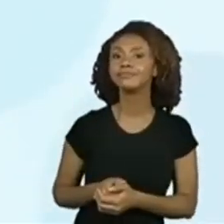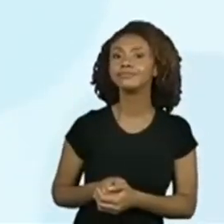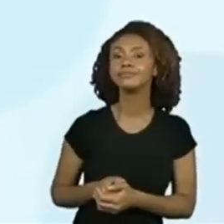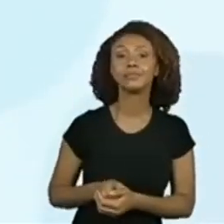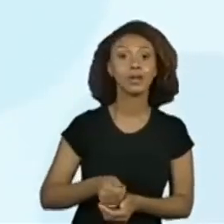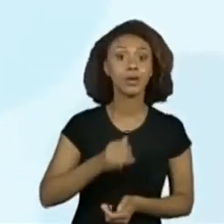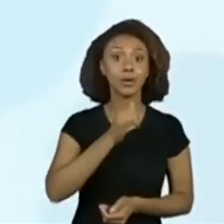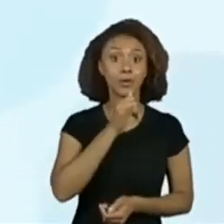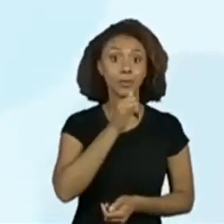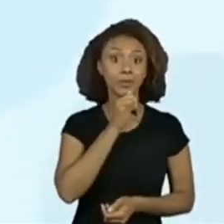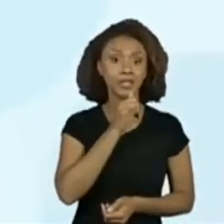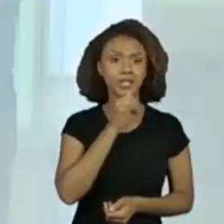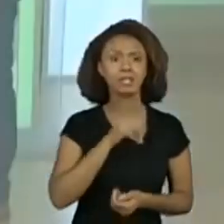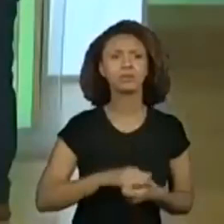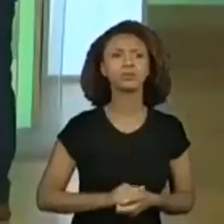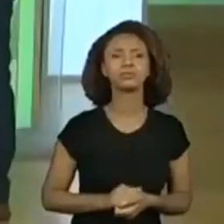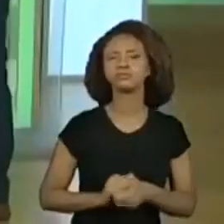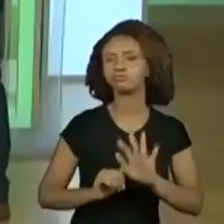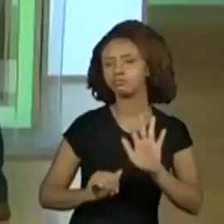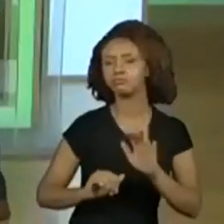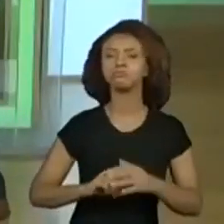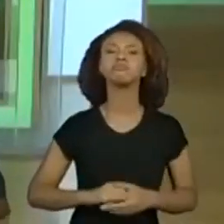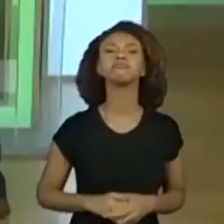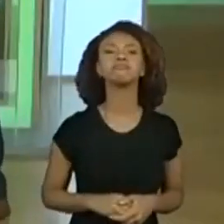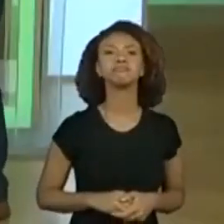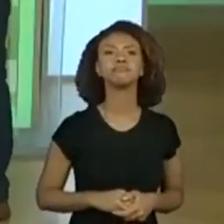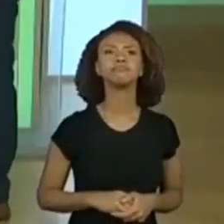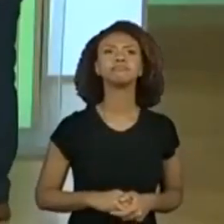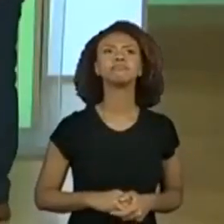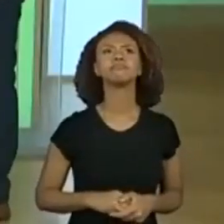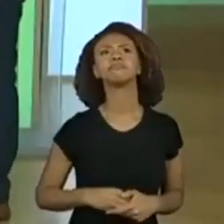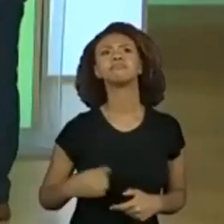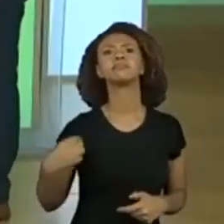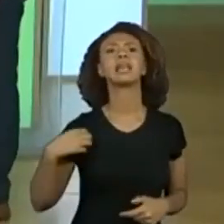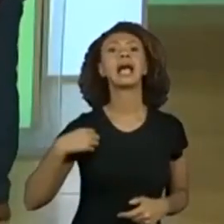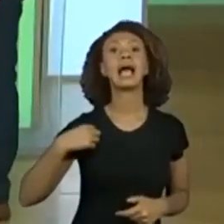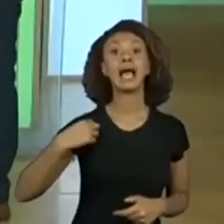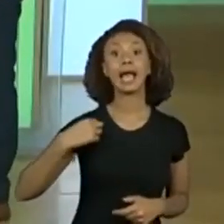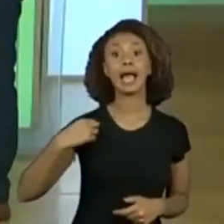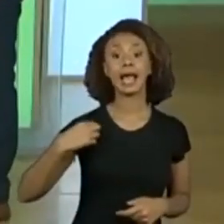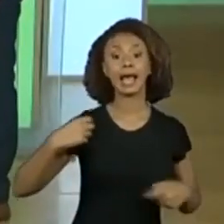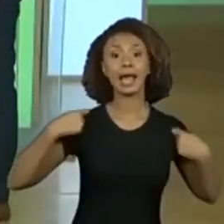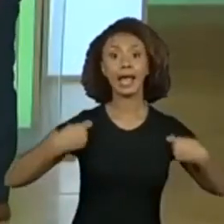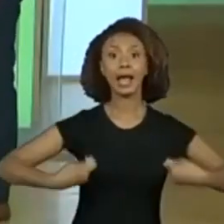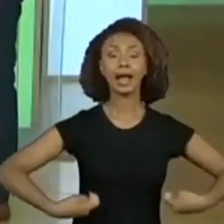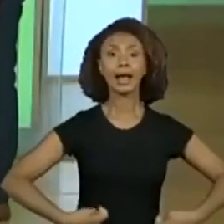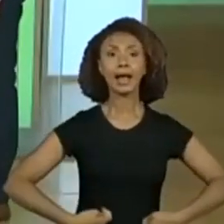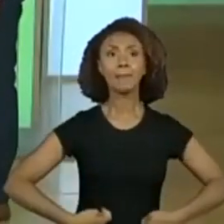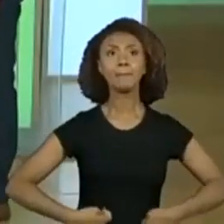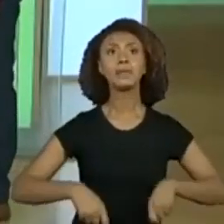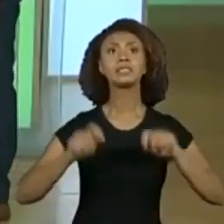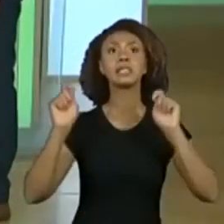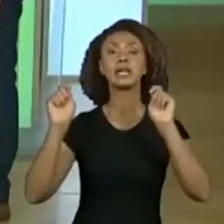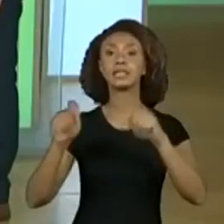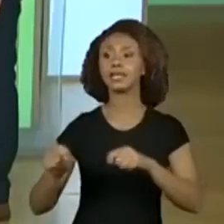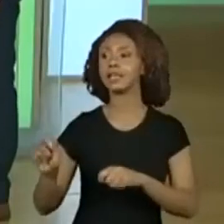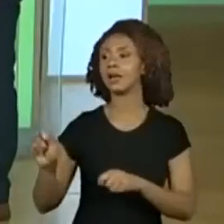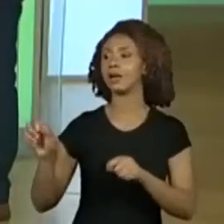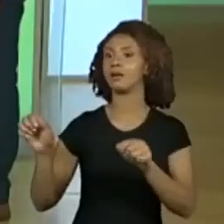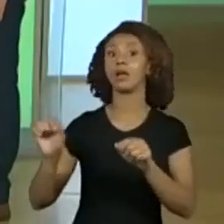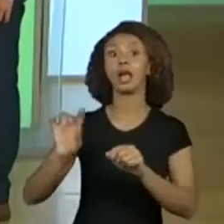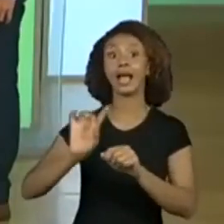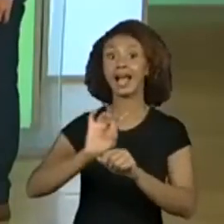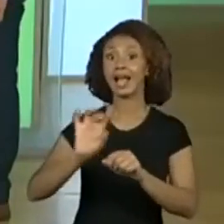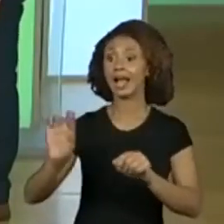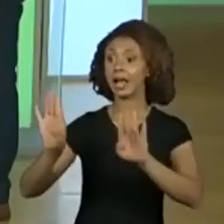exemplo quantas camisas vamos dar um exemplo quantas camisetas eu poderia organizar em cada uma das portas em